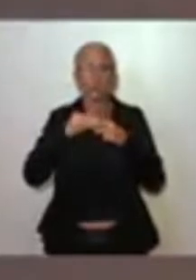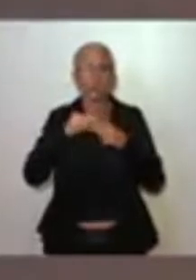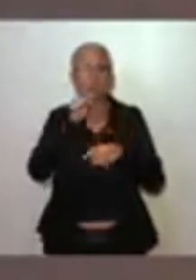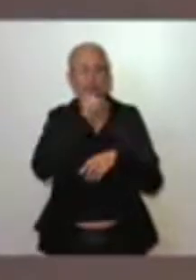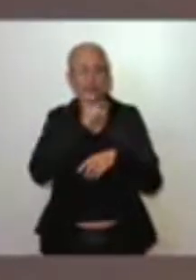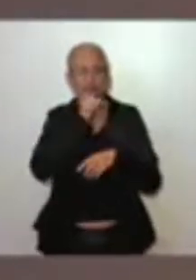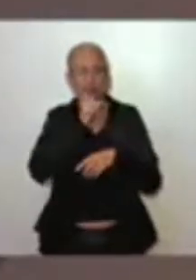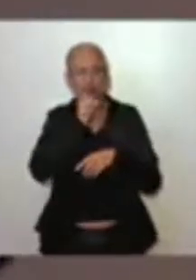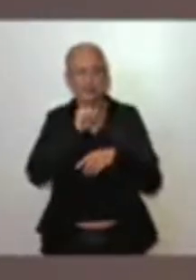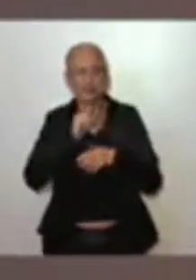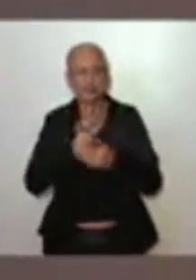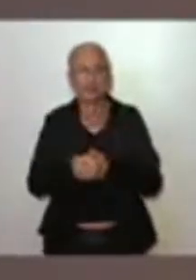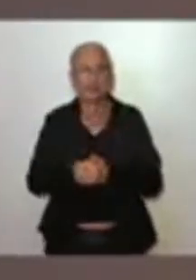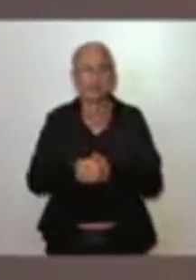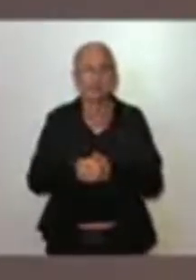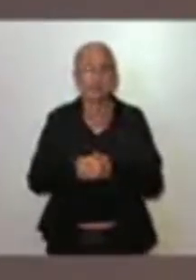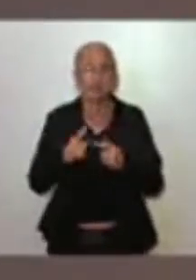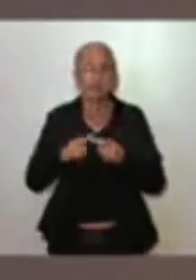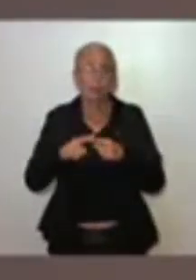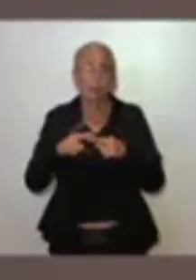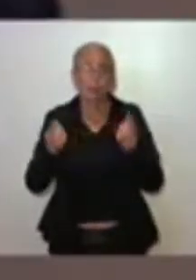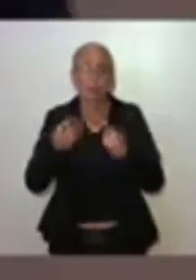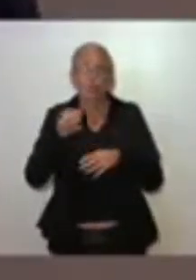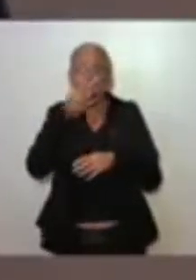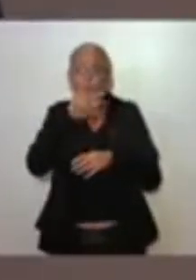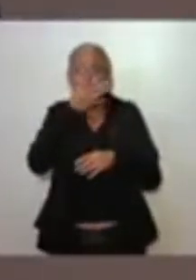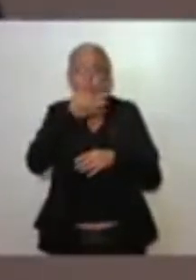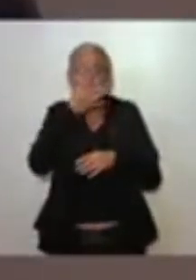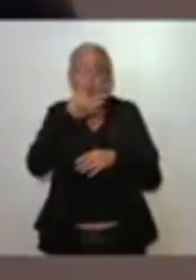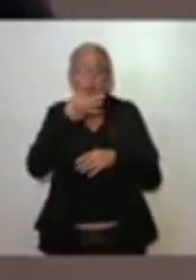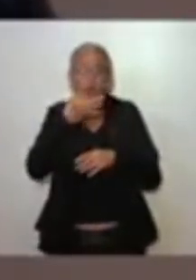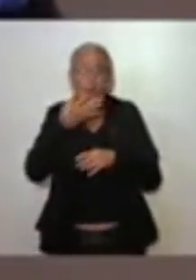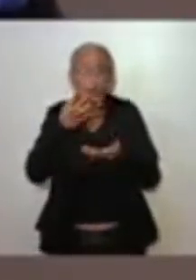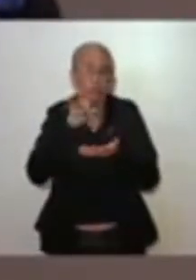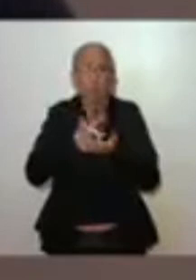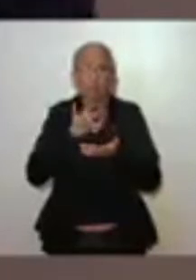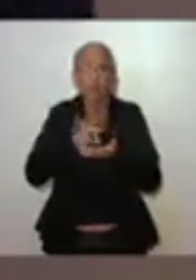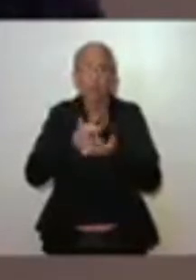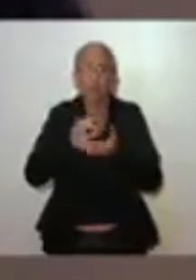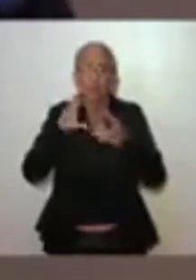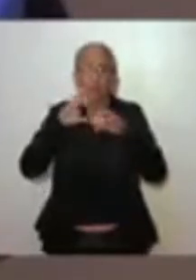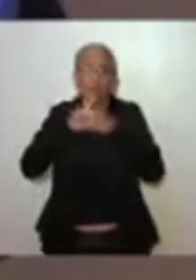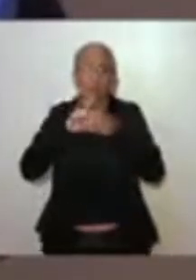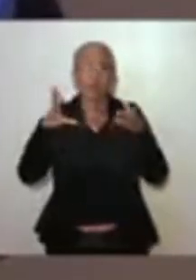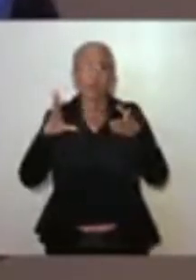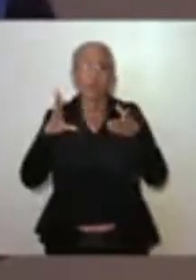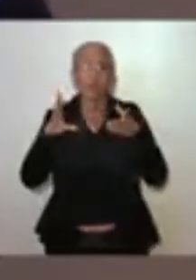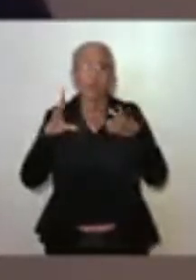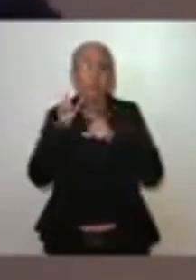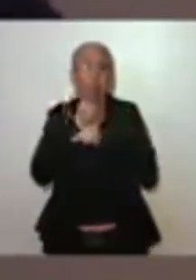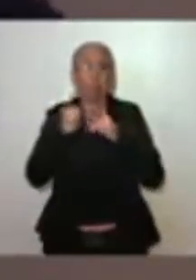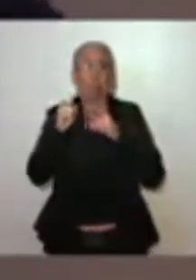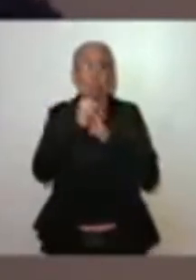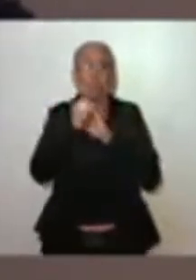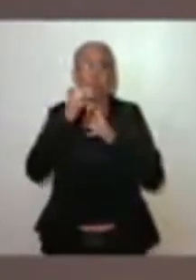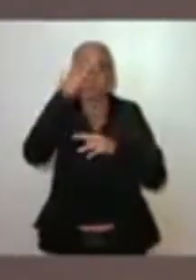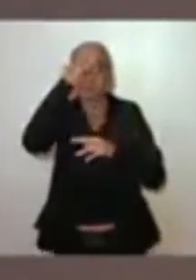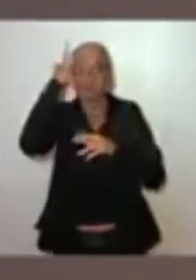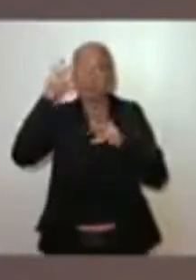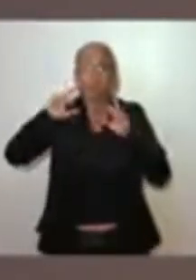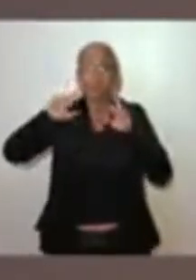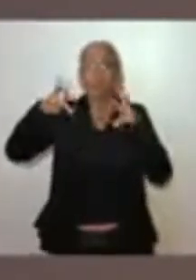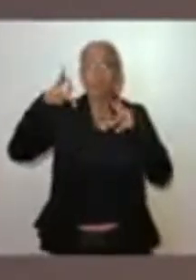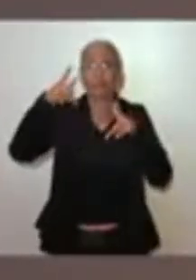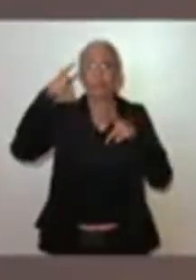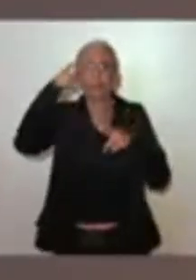pessoal é mas ninguém essas opiniões opiniões legítimas de uma democracia as pessoas pensam diferente agora